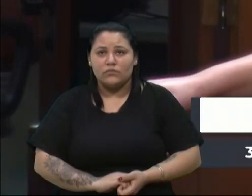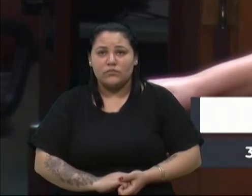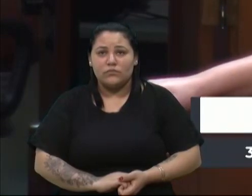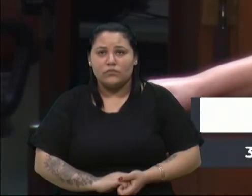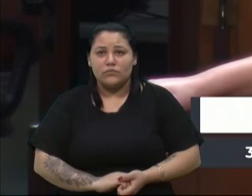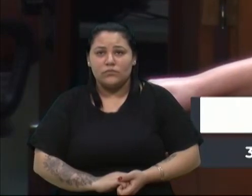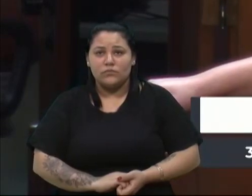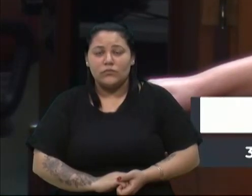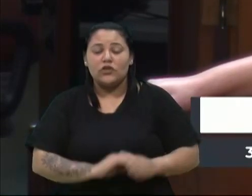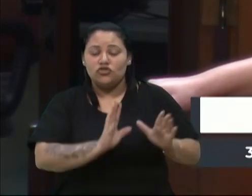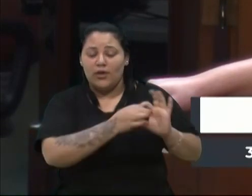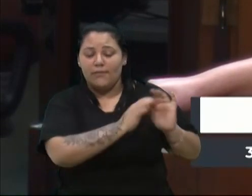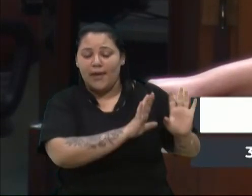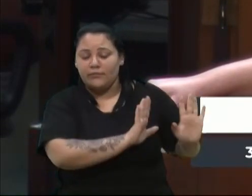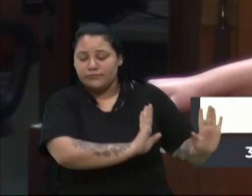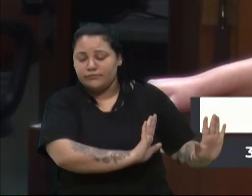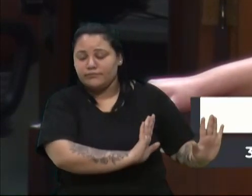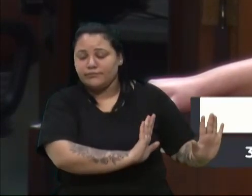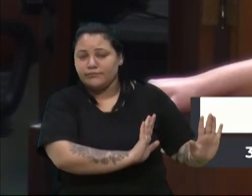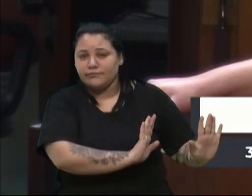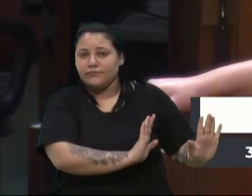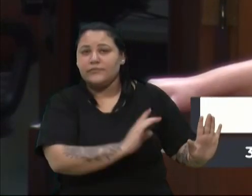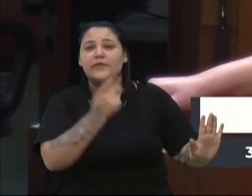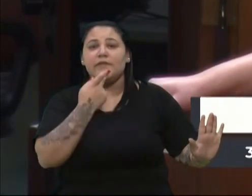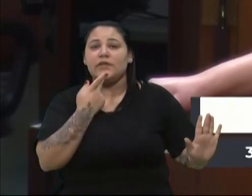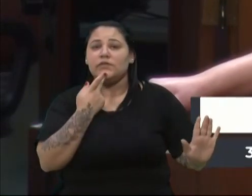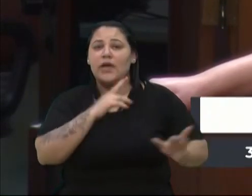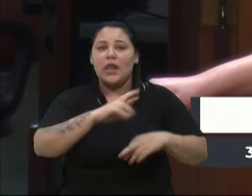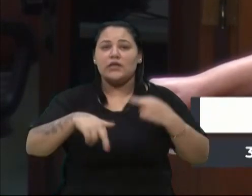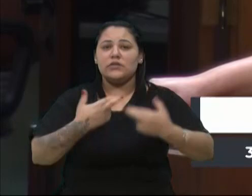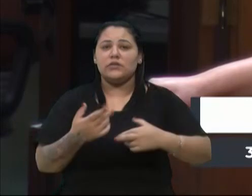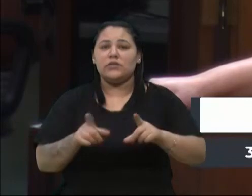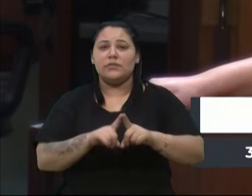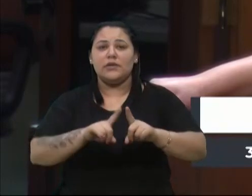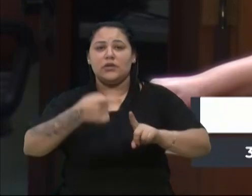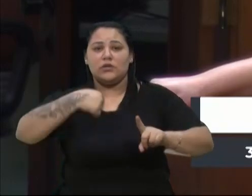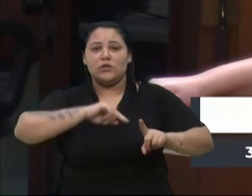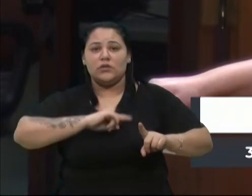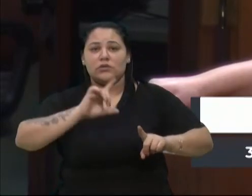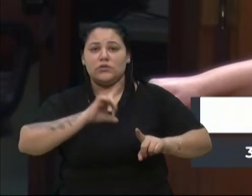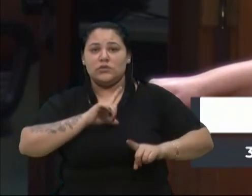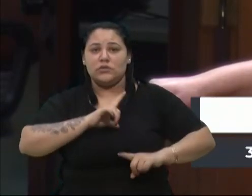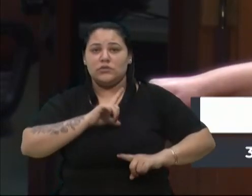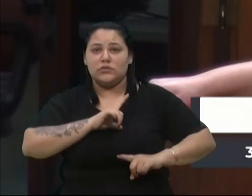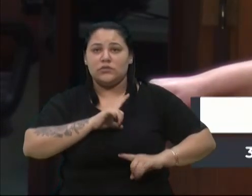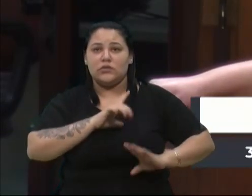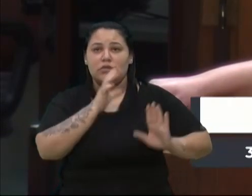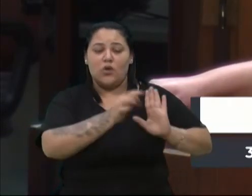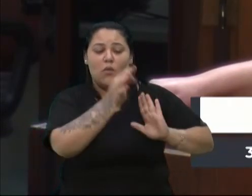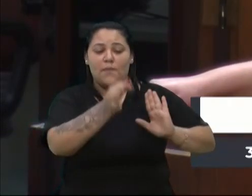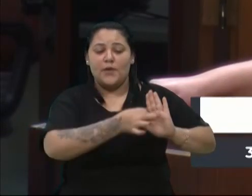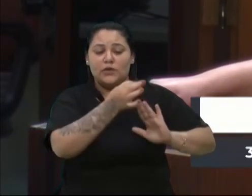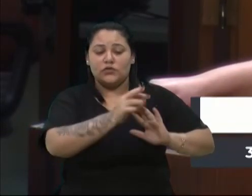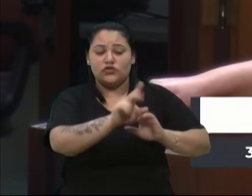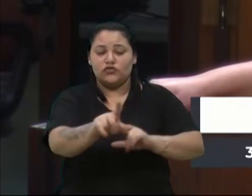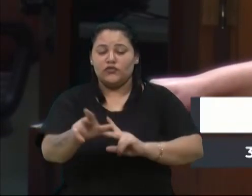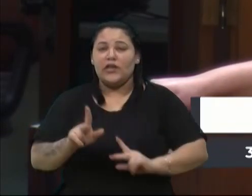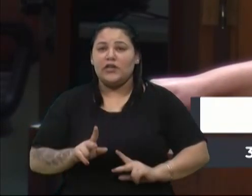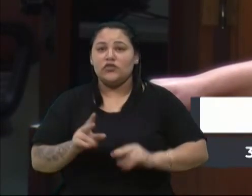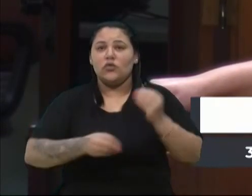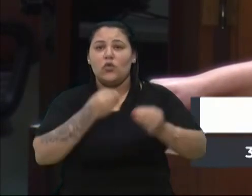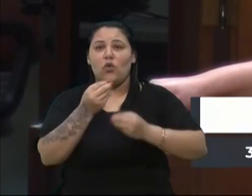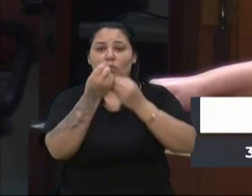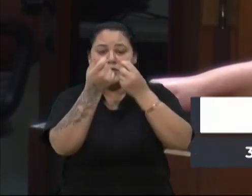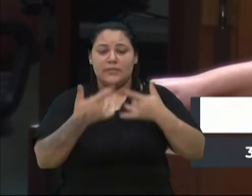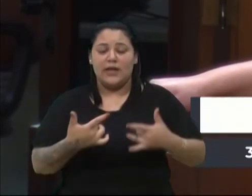lhe concedo, vereador. Em questão à relação de nós termos opiniões diferentes, como é